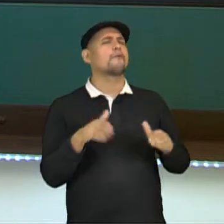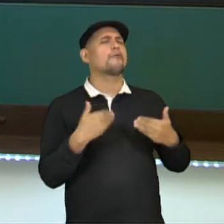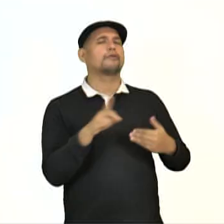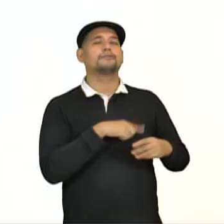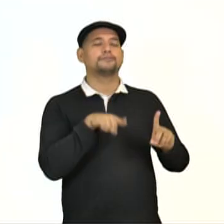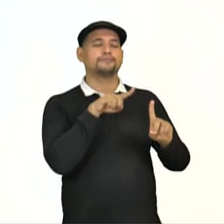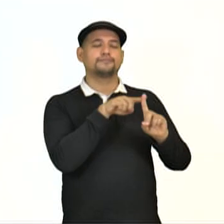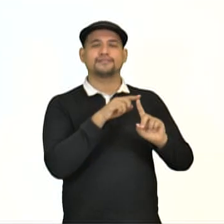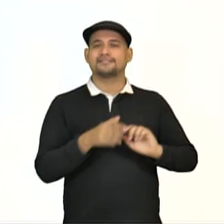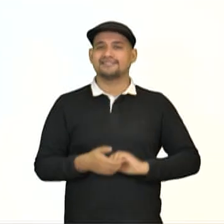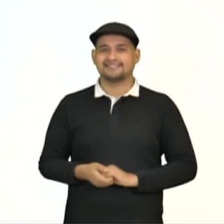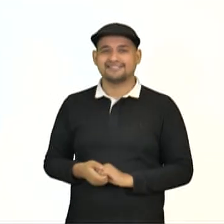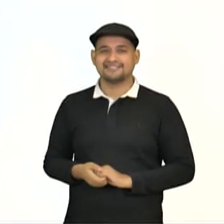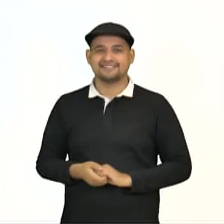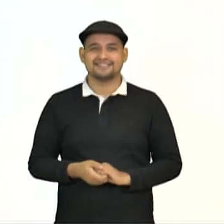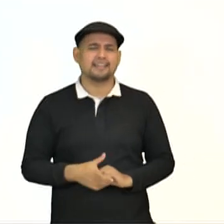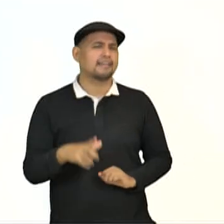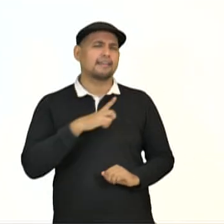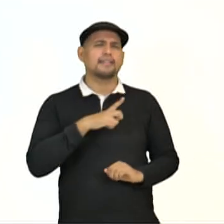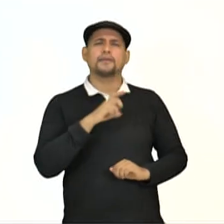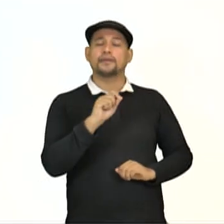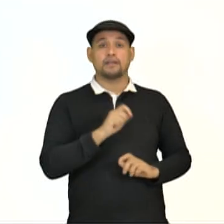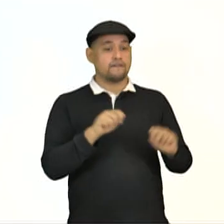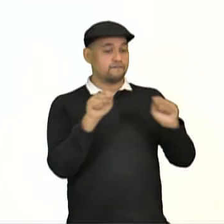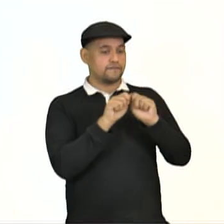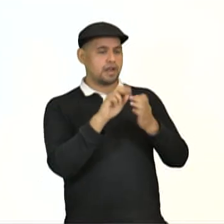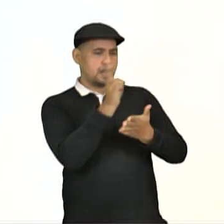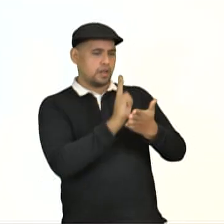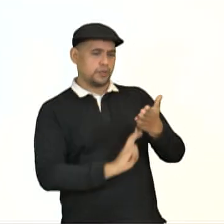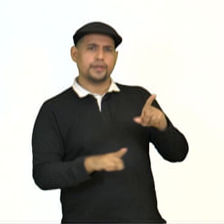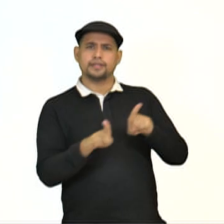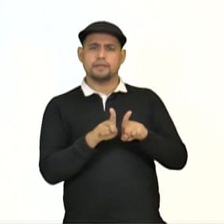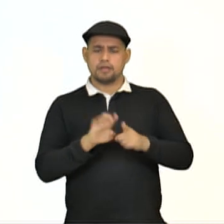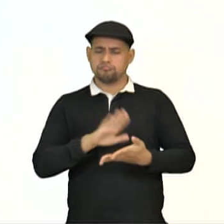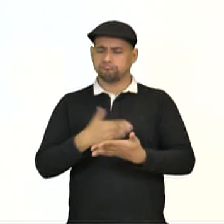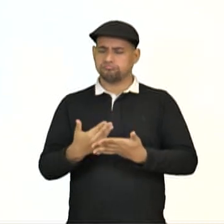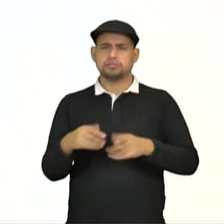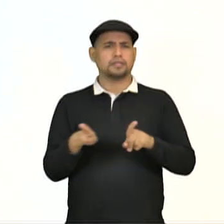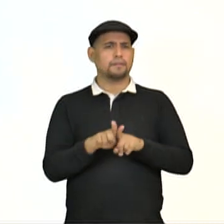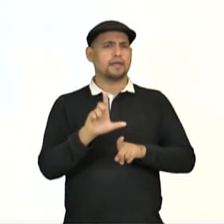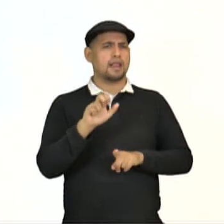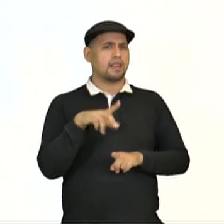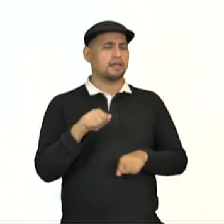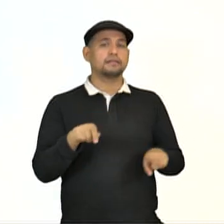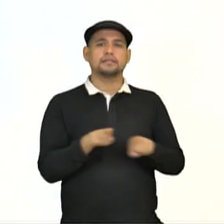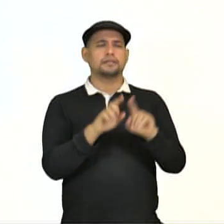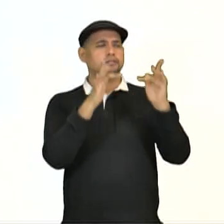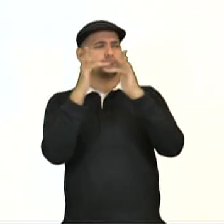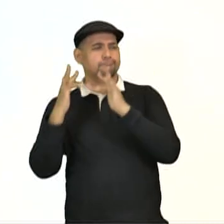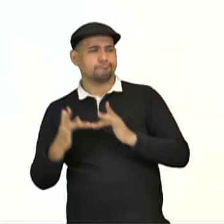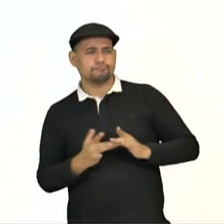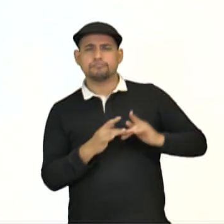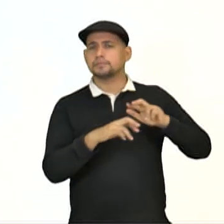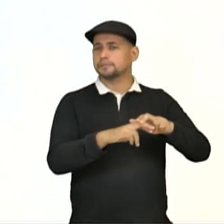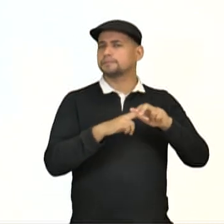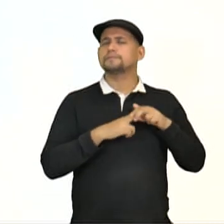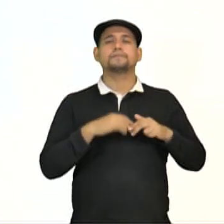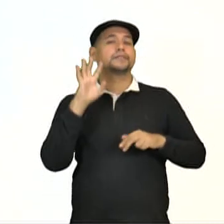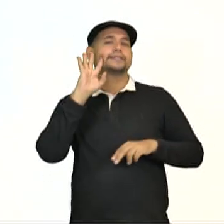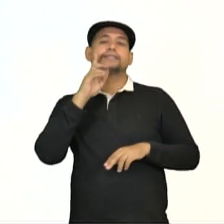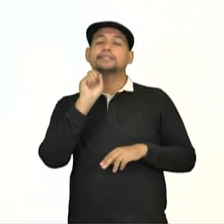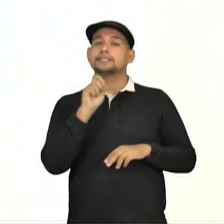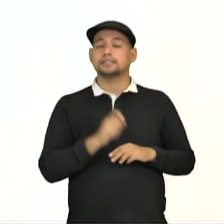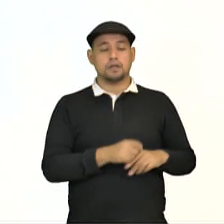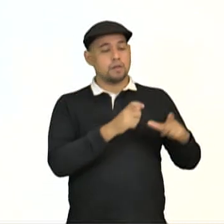nossos objetivos, que consistem em fazer a leitura e a interpretação de uma lenda, relacionar causa e consequência